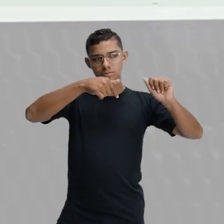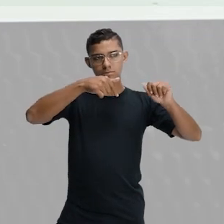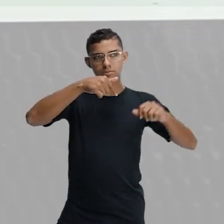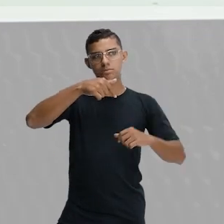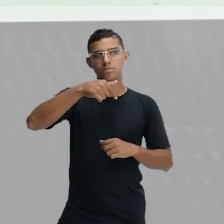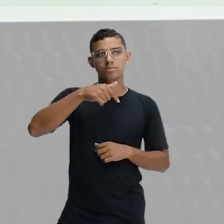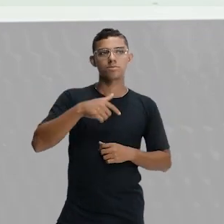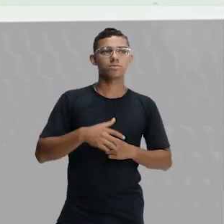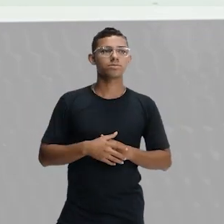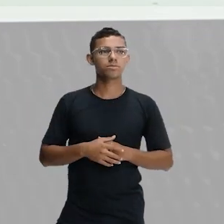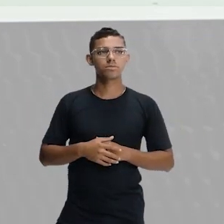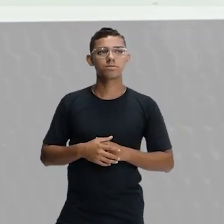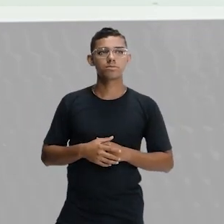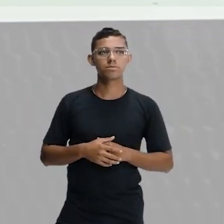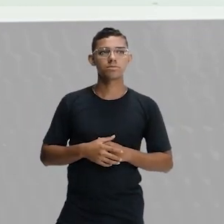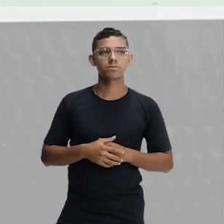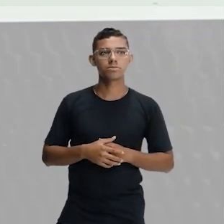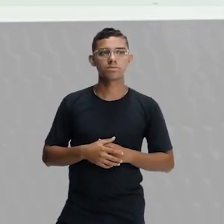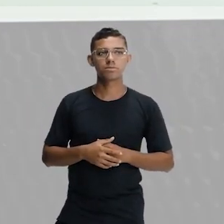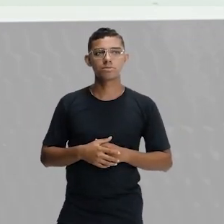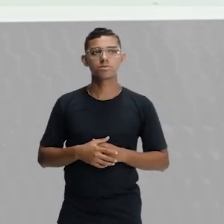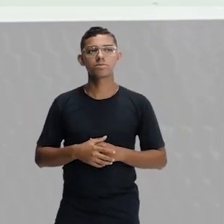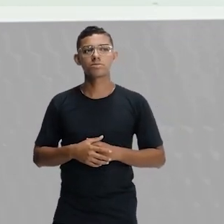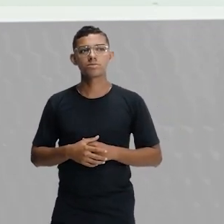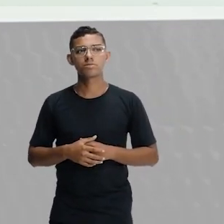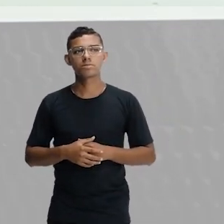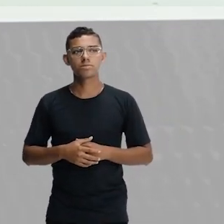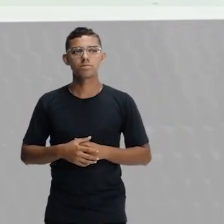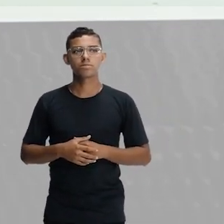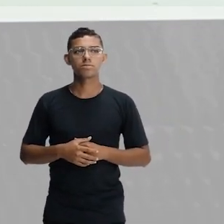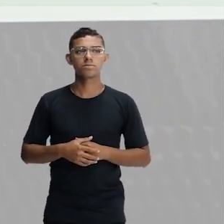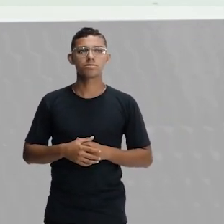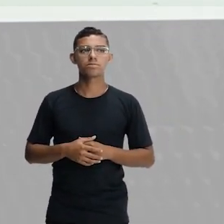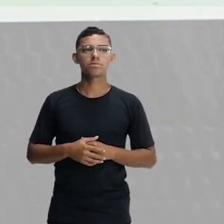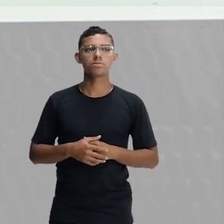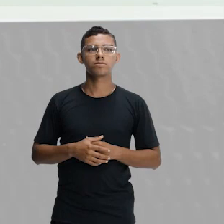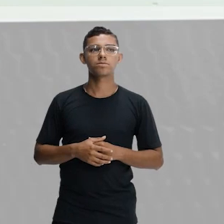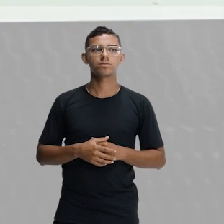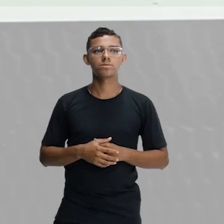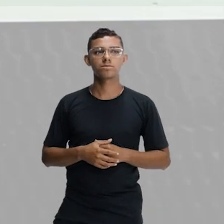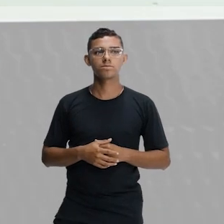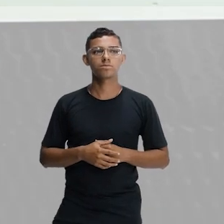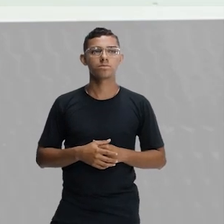Q, por exemplo, e um corpo B